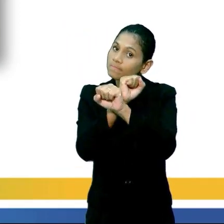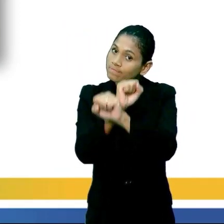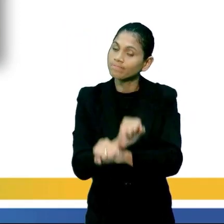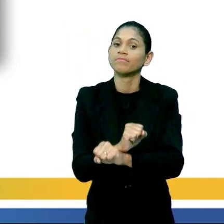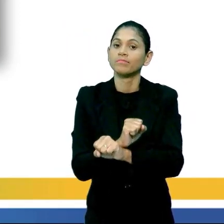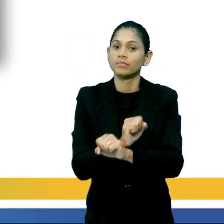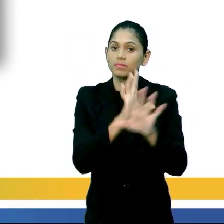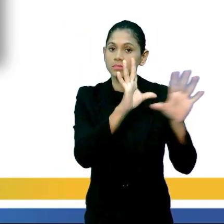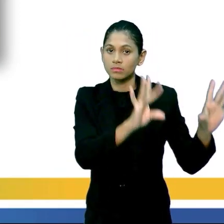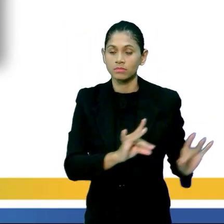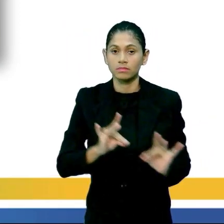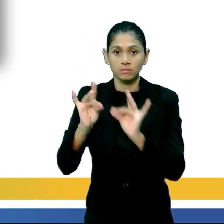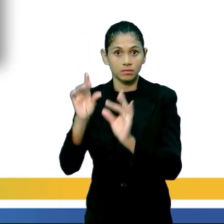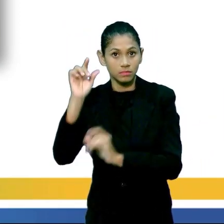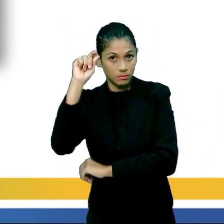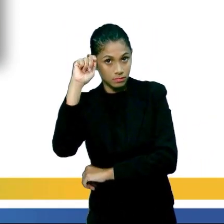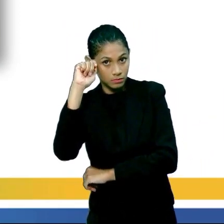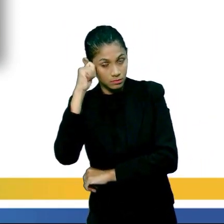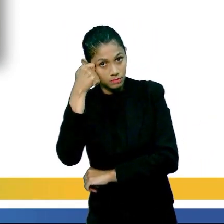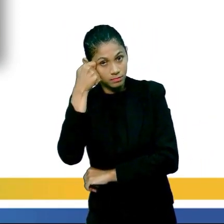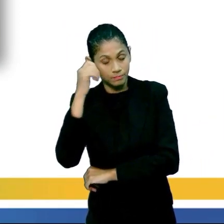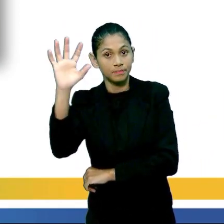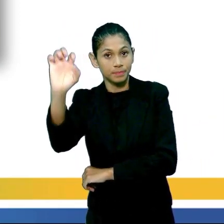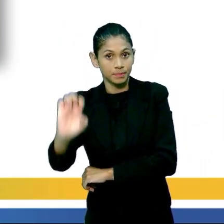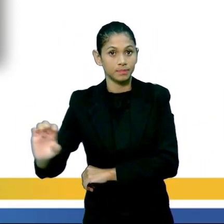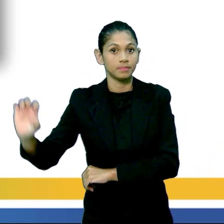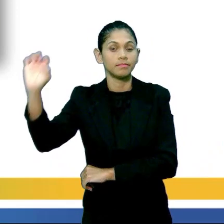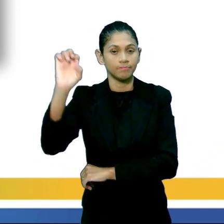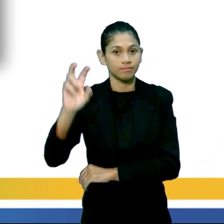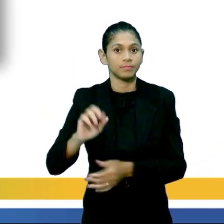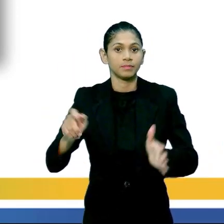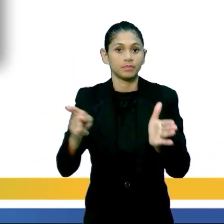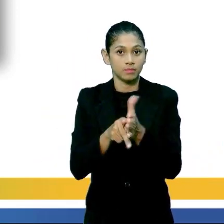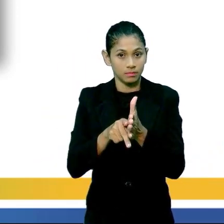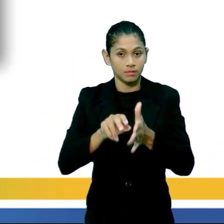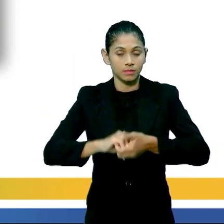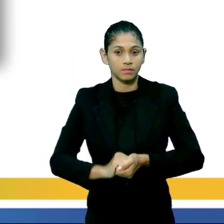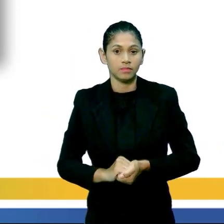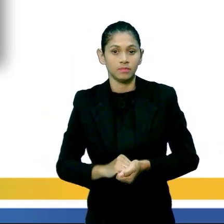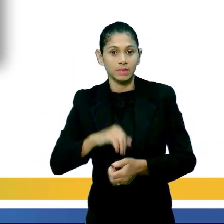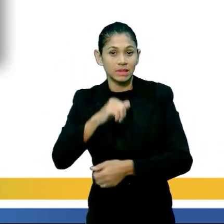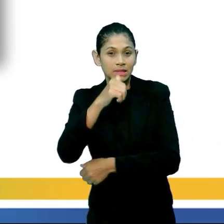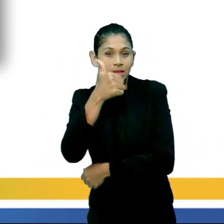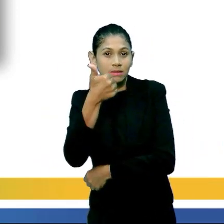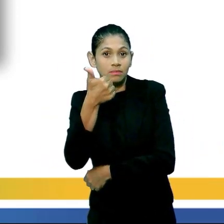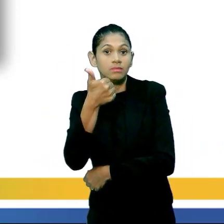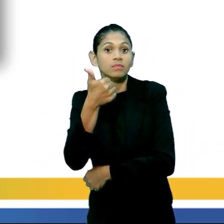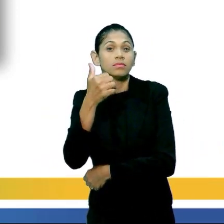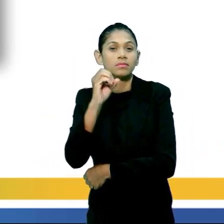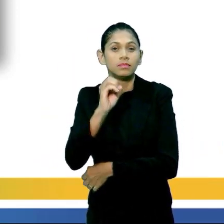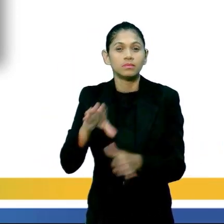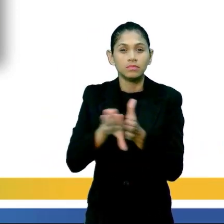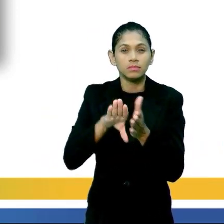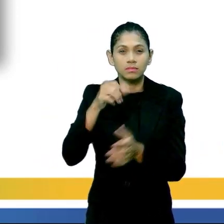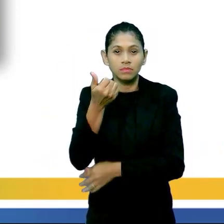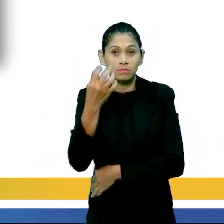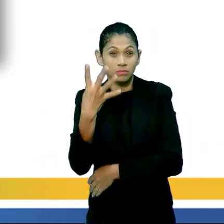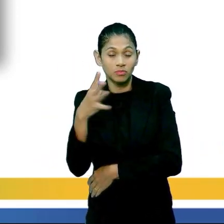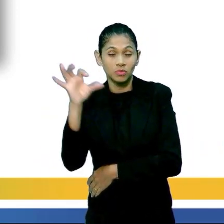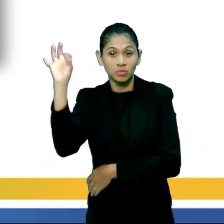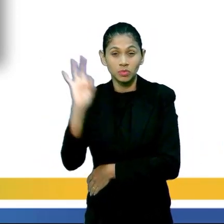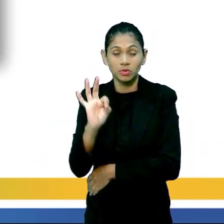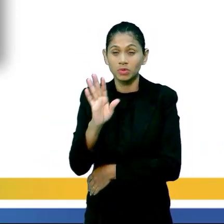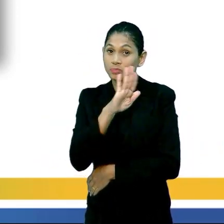foram trazidas da África para as Américas, né? De 10 a 14%, gente, morria no deslocamento até a costa e de